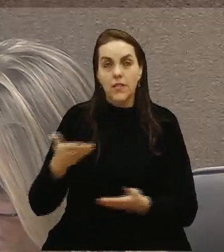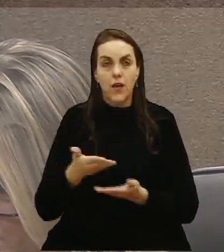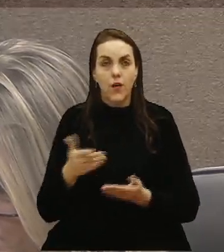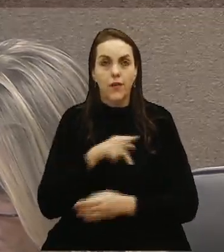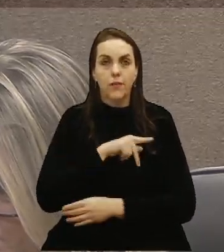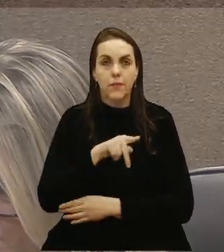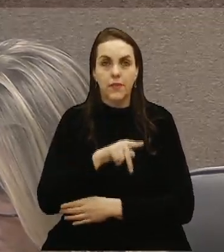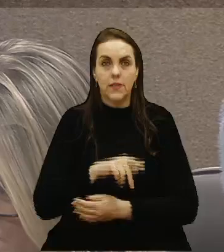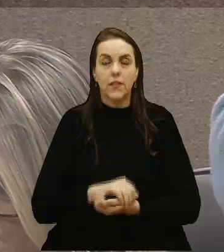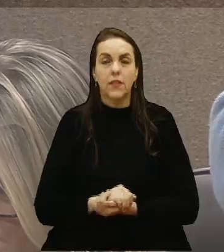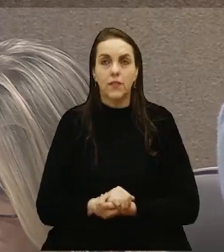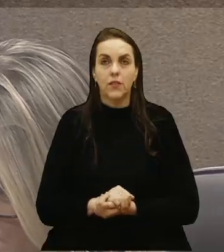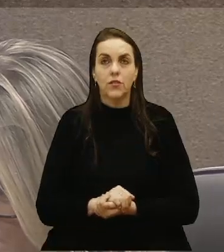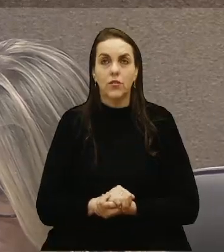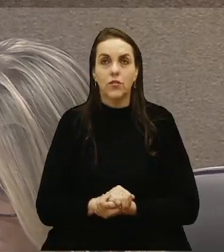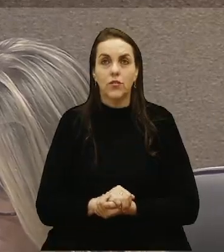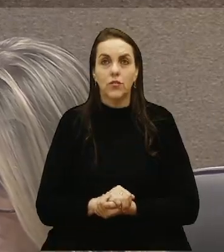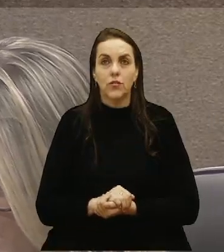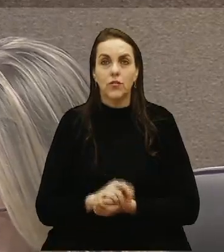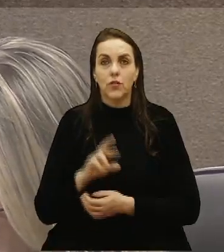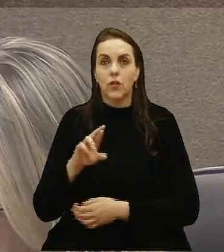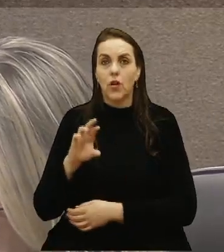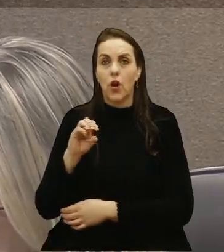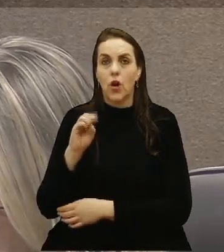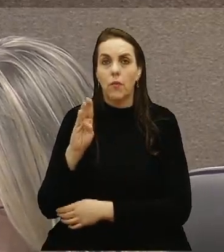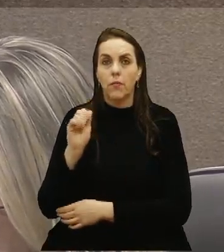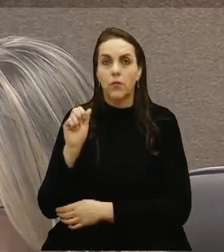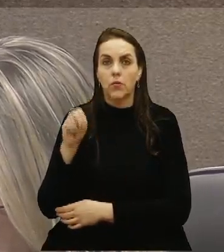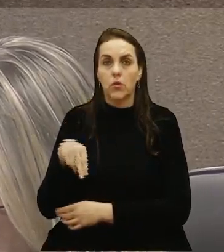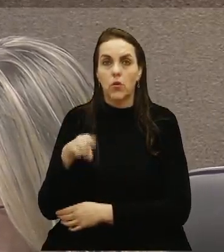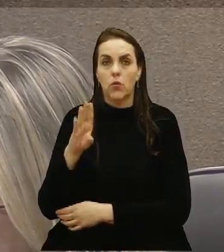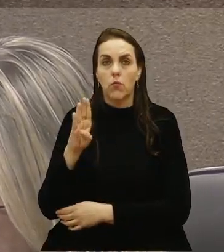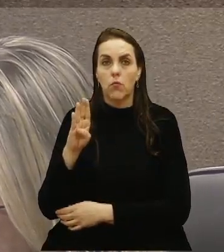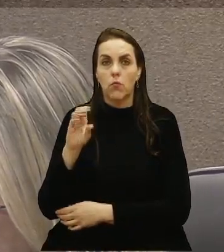presidente, o Robson Boeira,